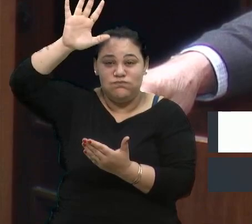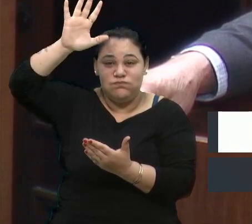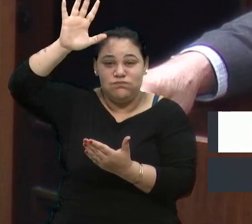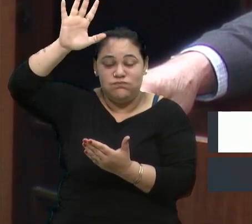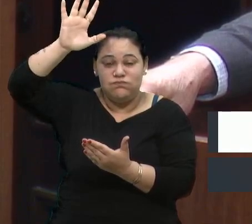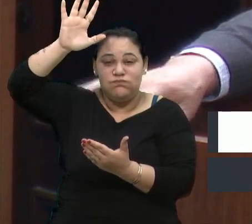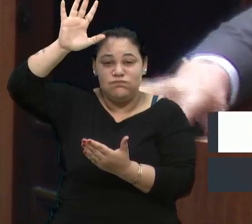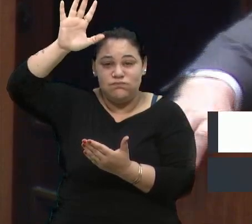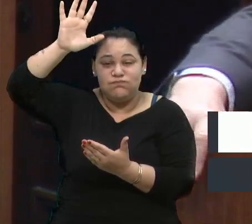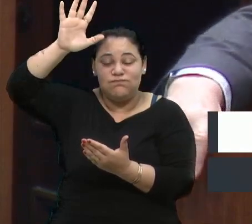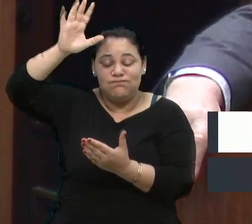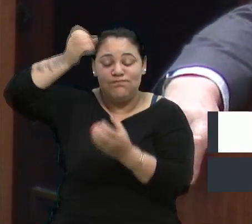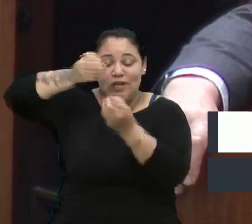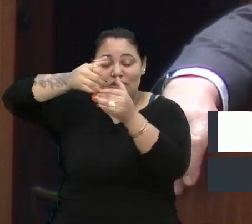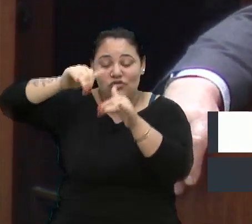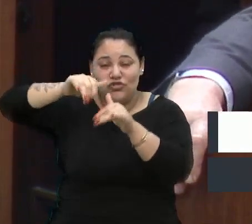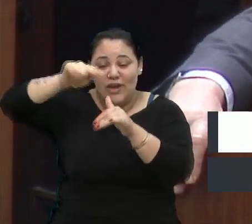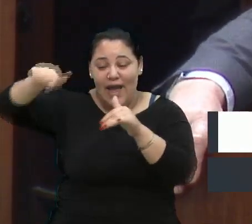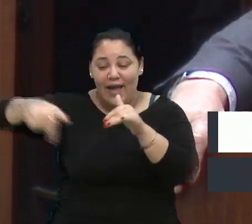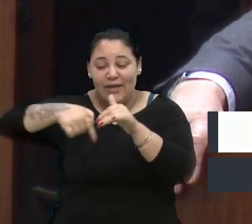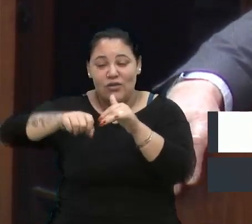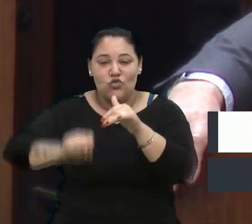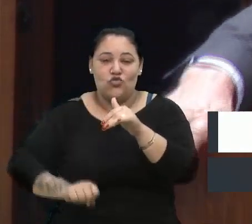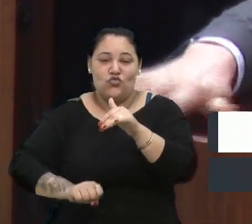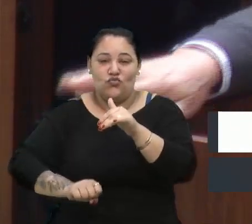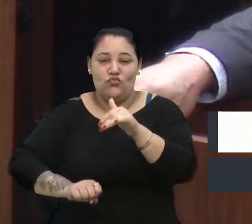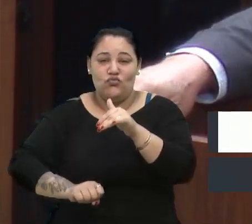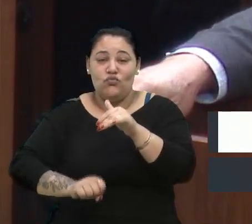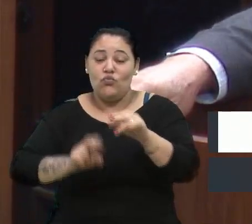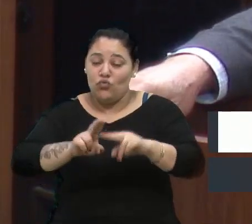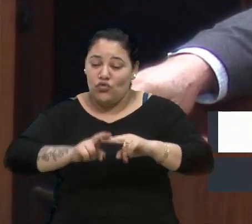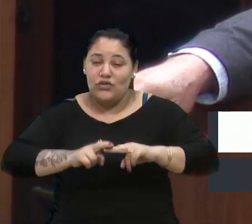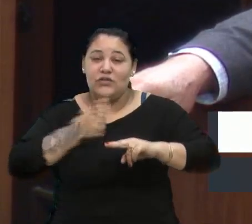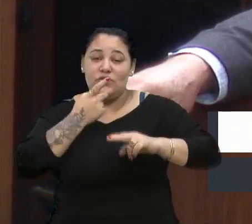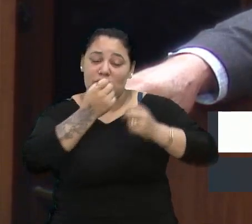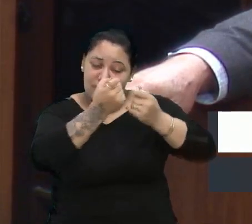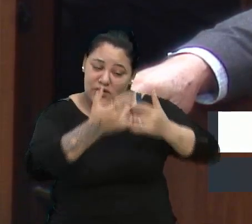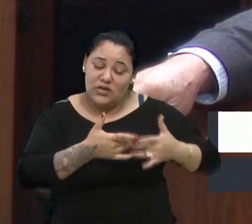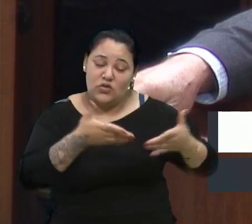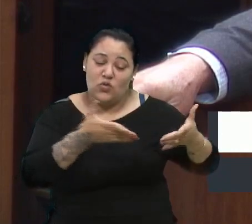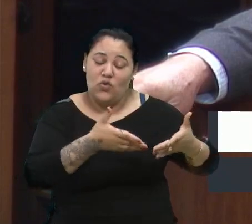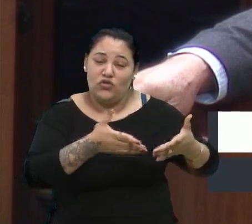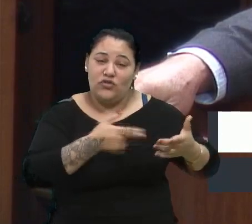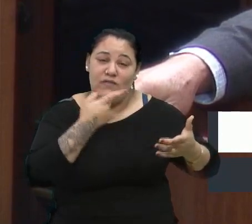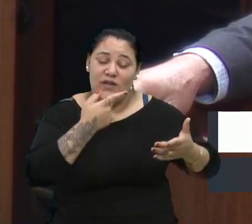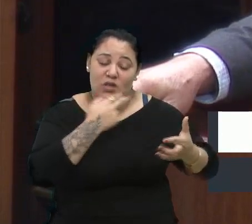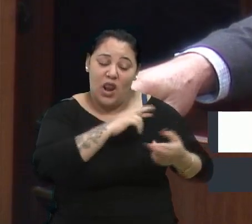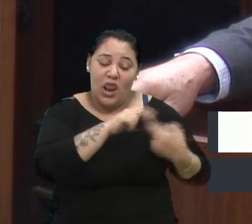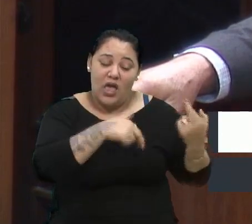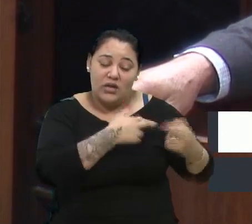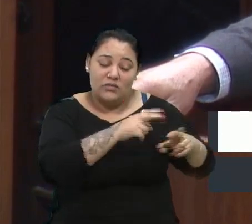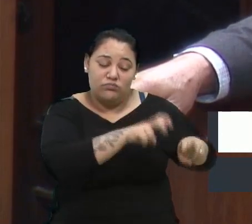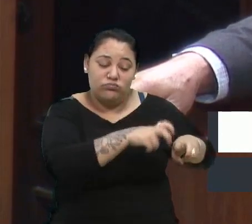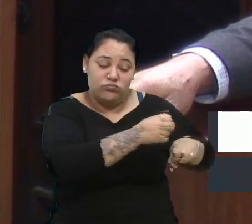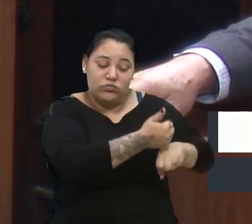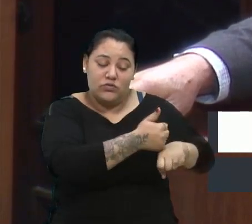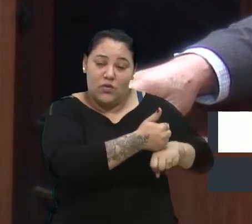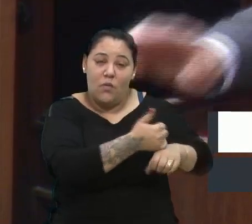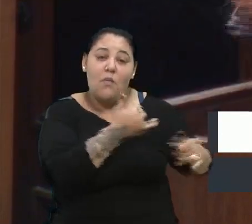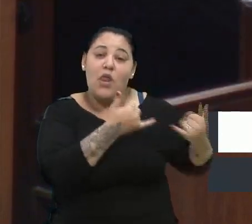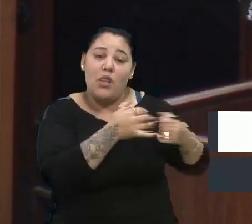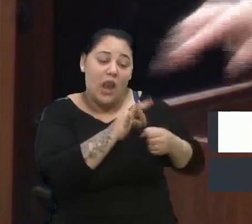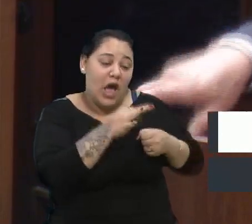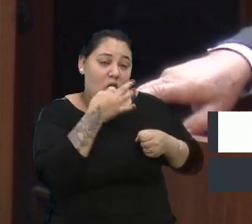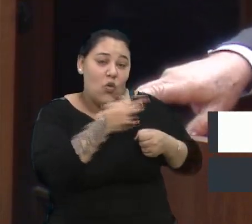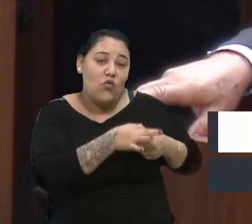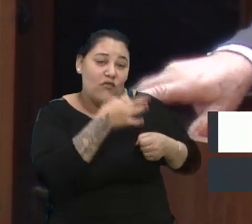sim, mas eu estou falando hoje, pontuando a questão dos agricultores. A uva, vereador, nem